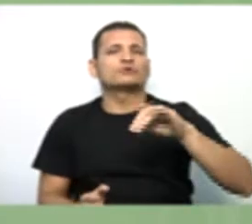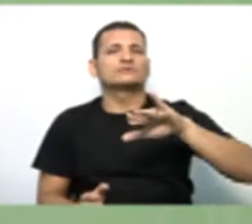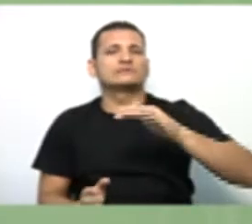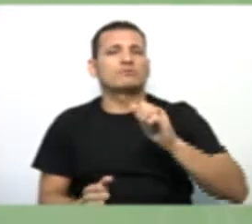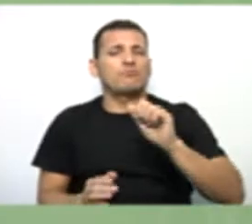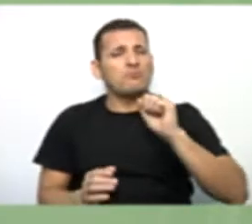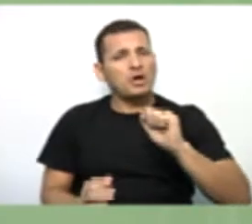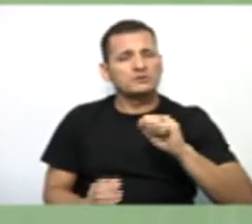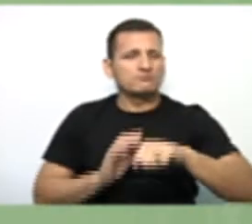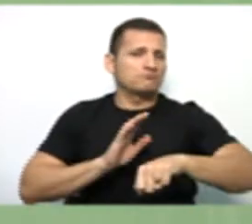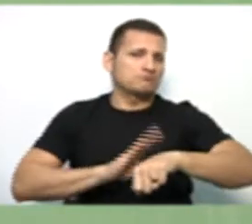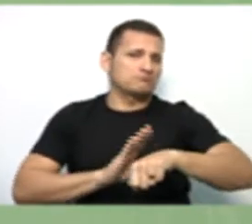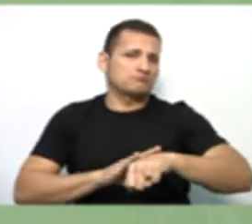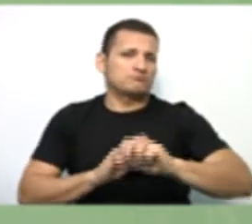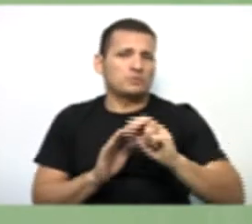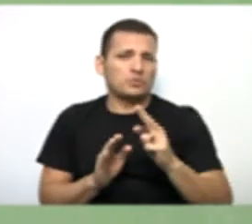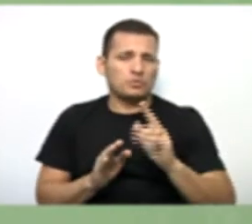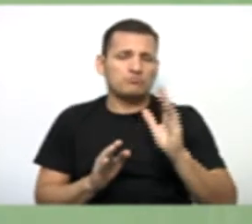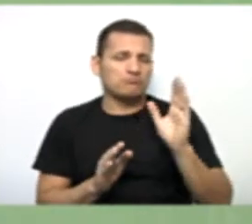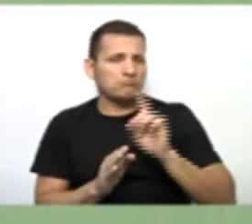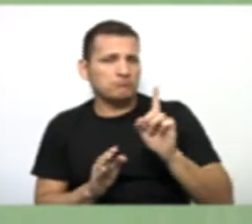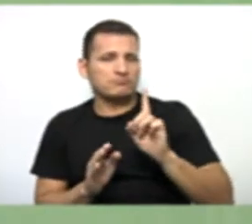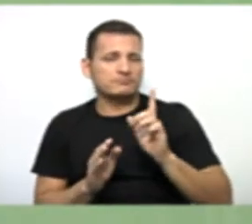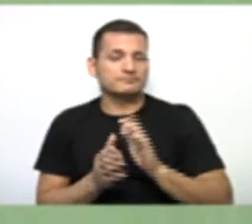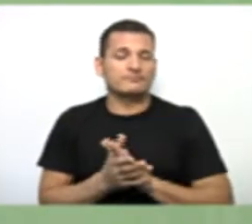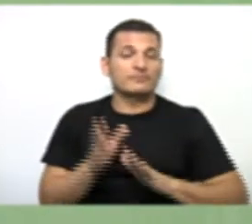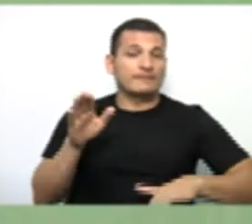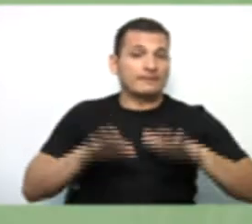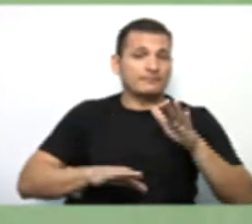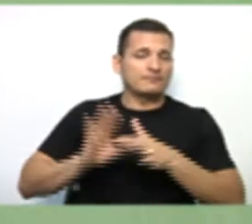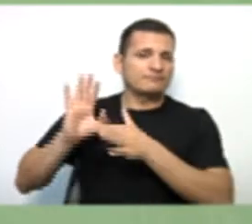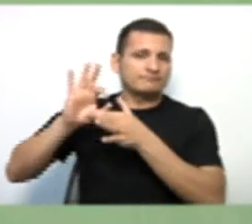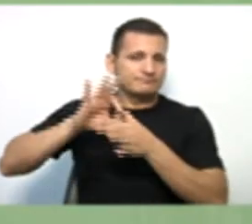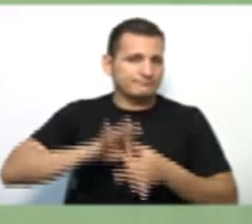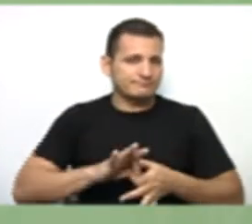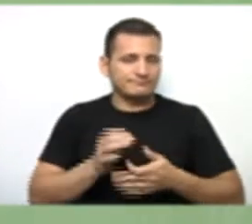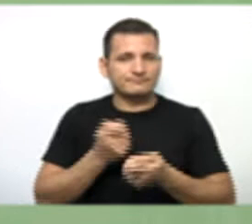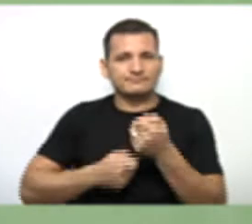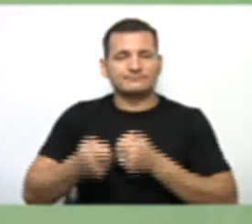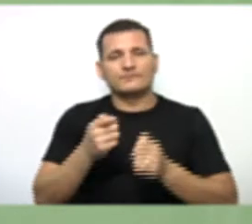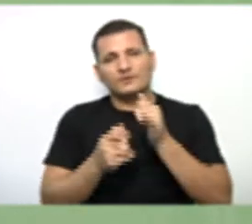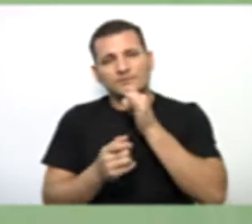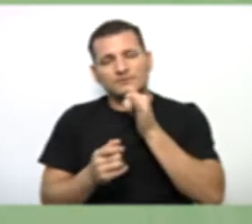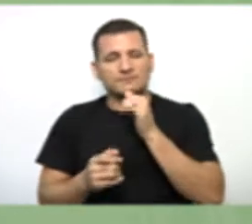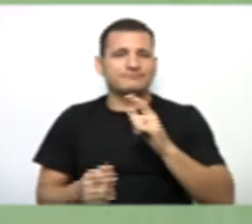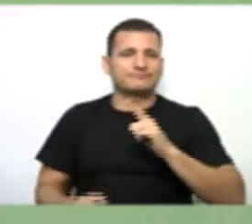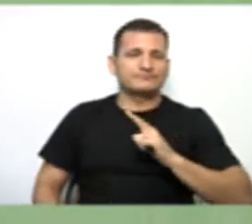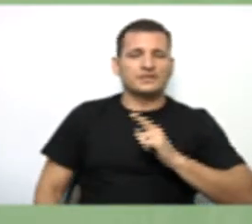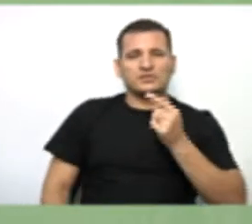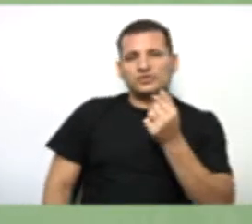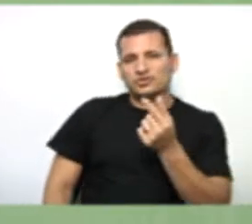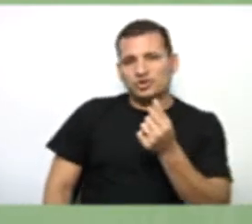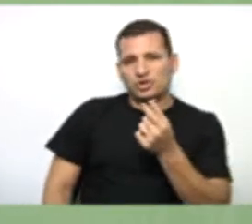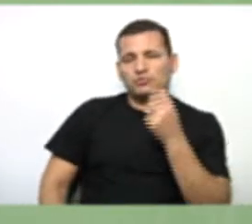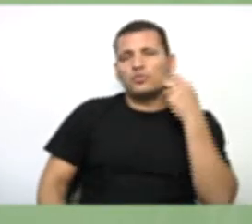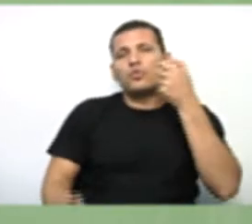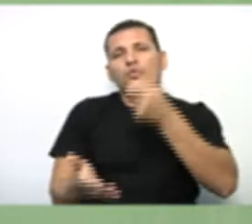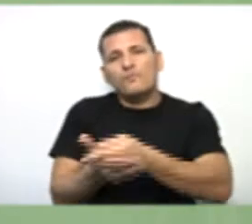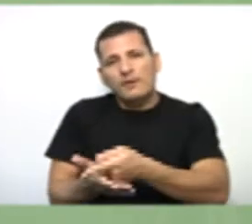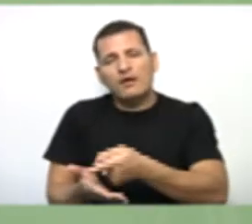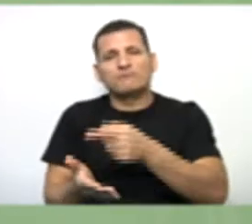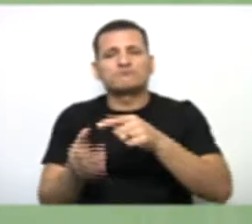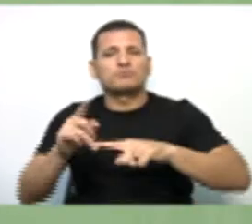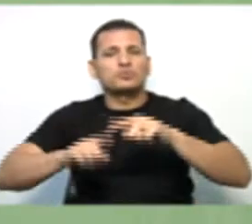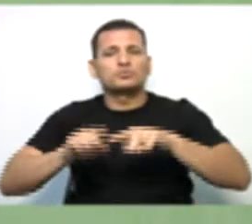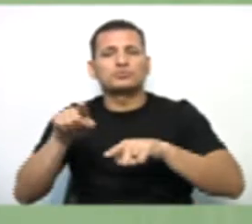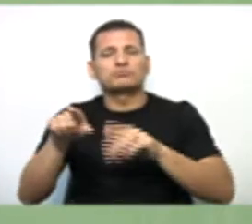ou não, dependendo do contexto da negociação. Por exemplo, dispor de dinheiro para comprar determinado produto numa